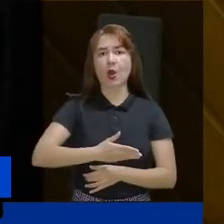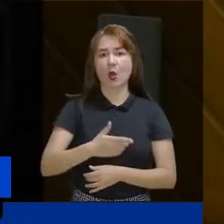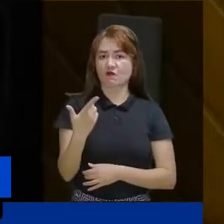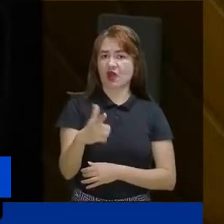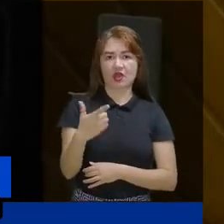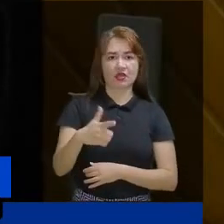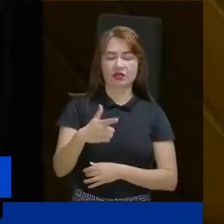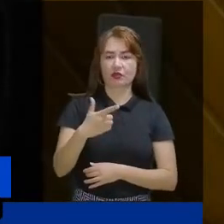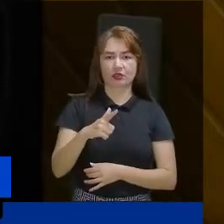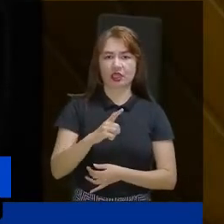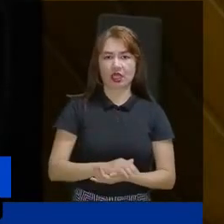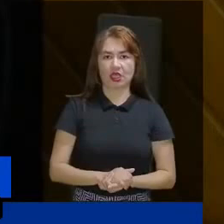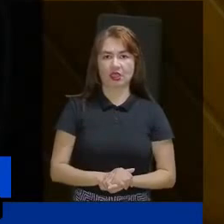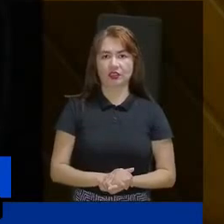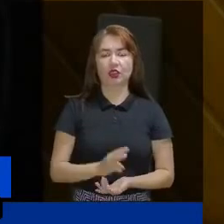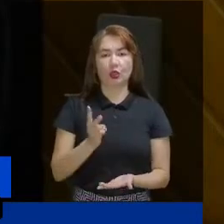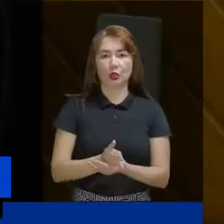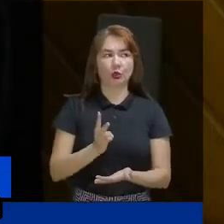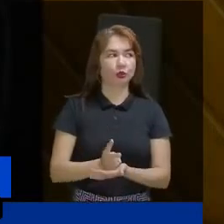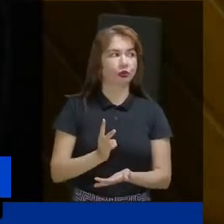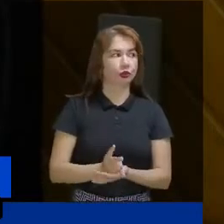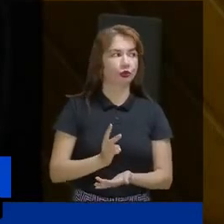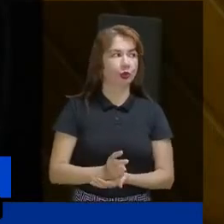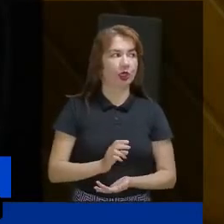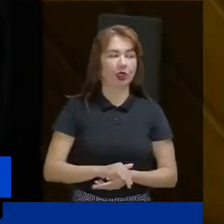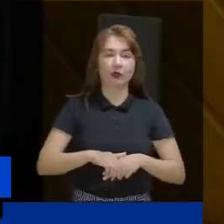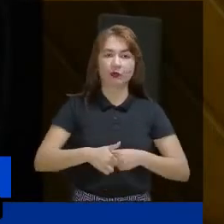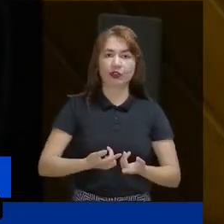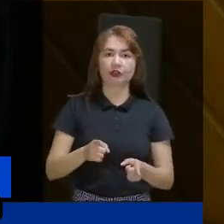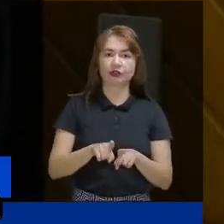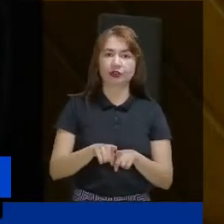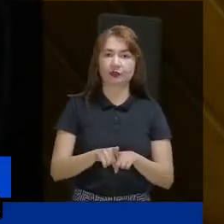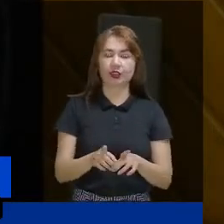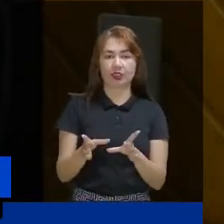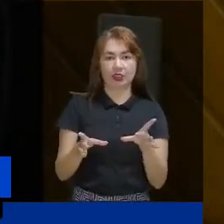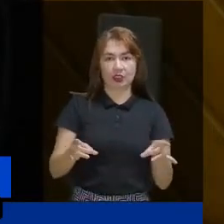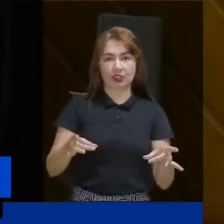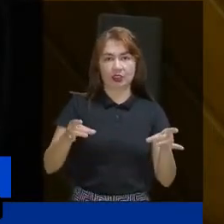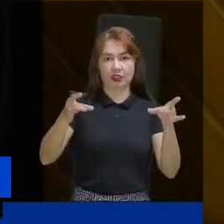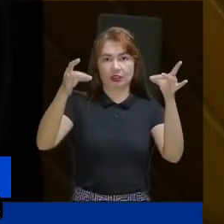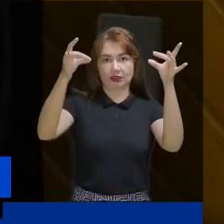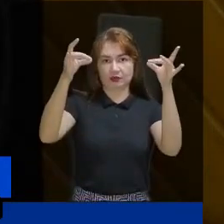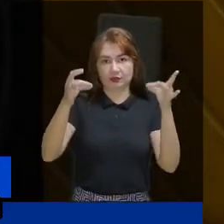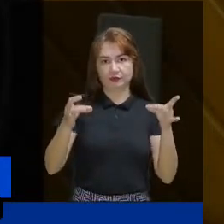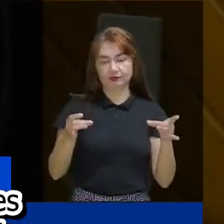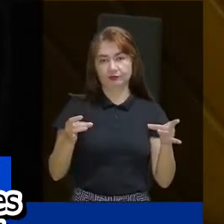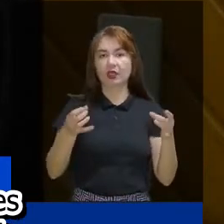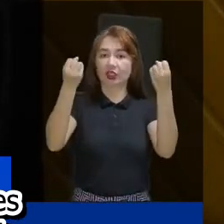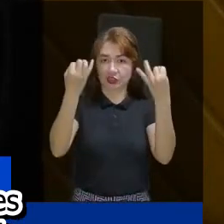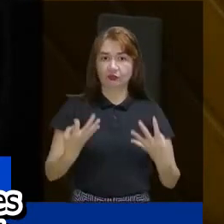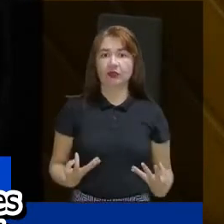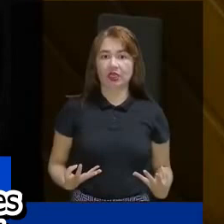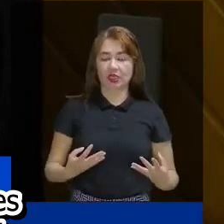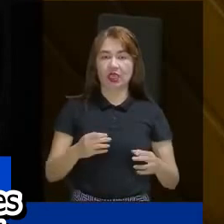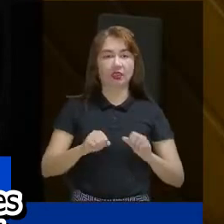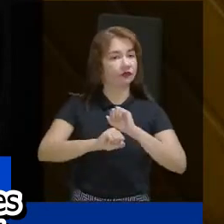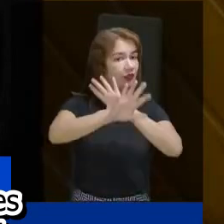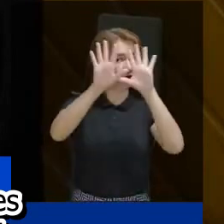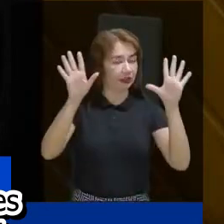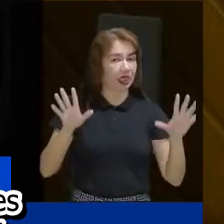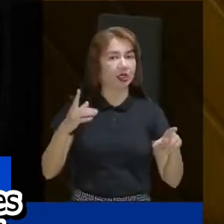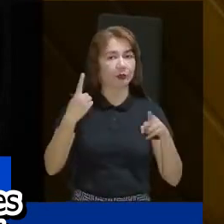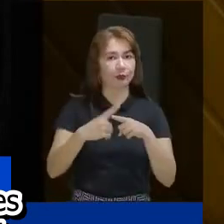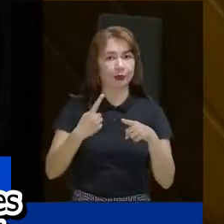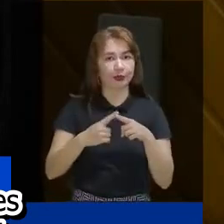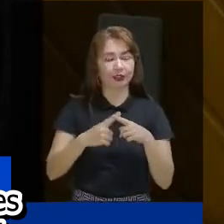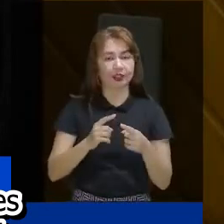para a procedência da ação, verifica-se que a matéria foi detalhadamente tratada, havendo o acordo ora impugnado sido claro nas razões